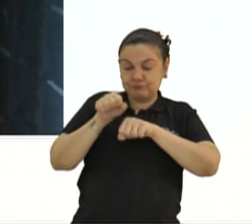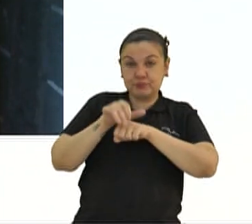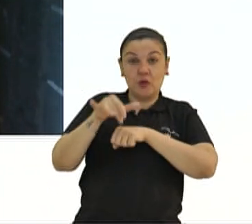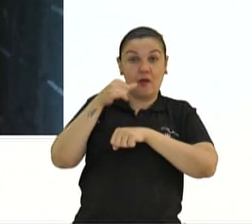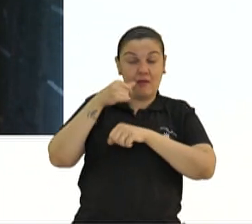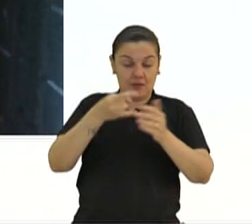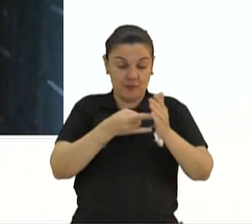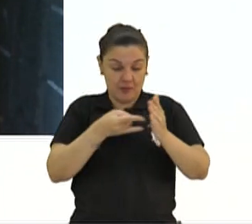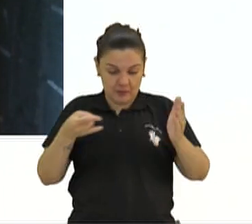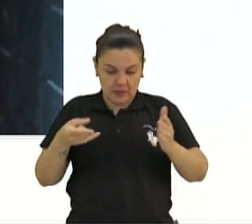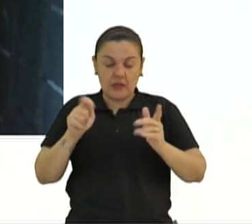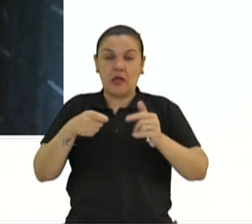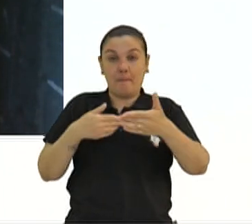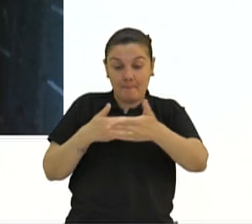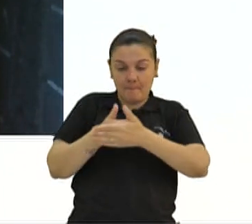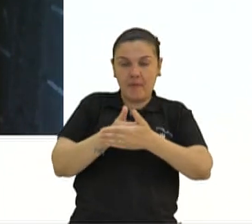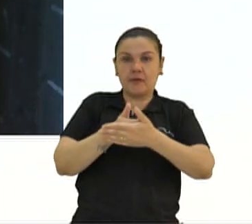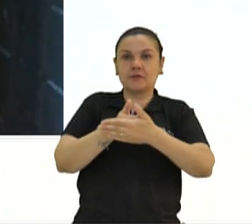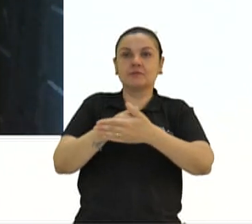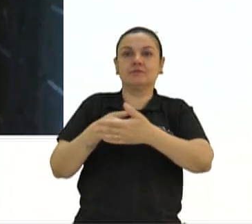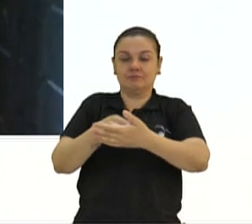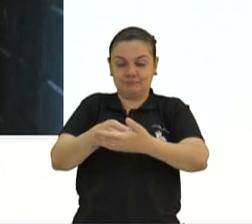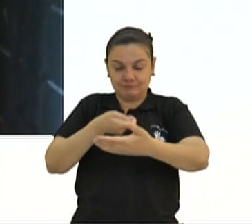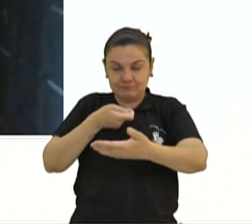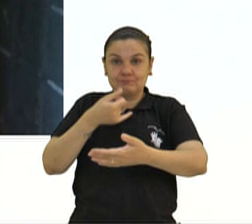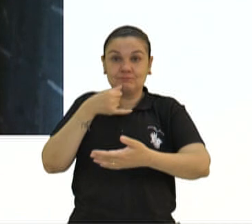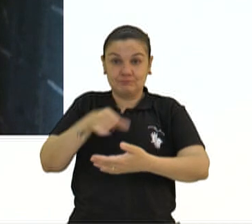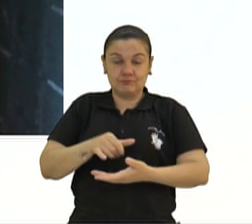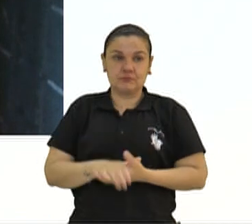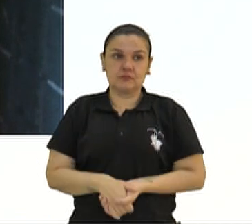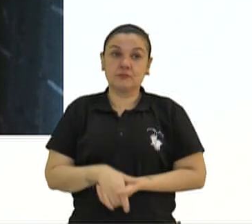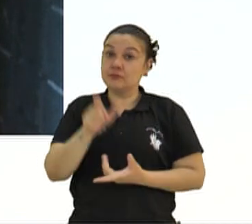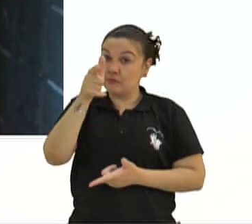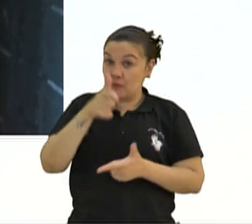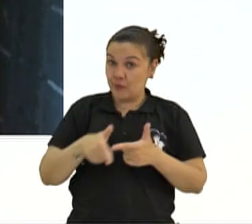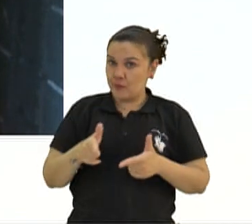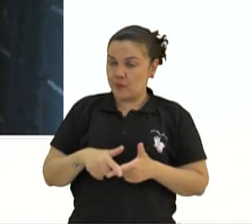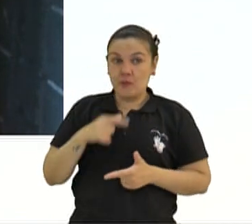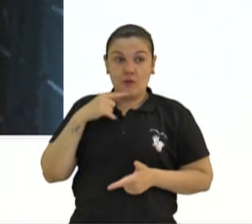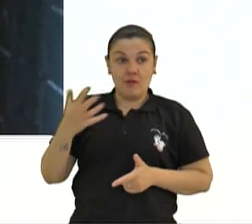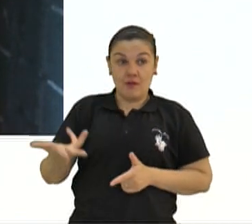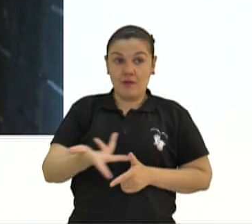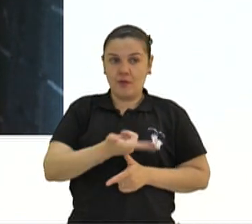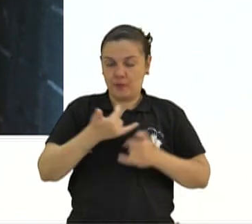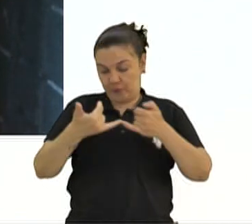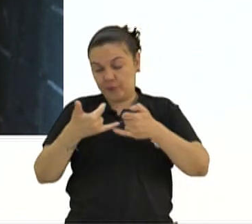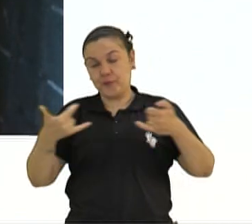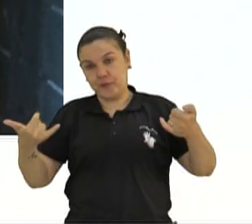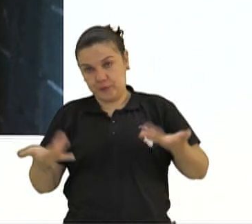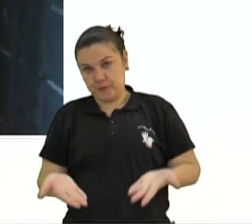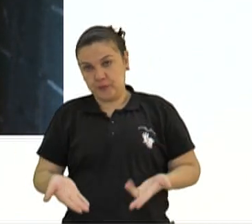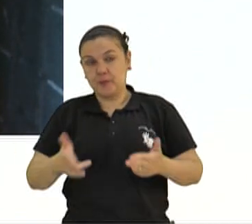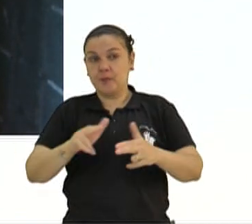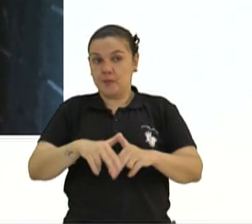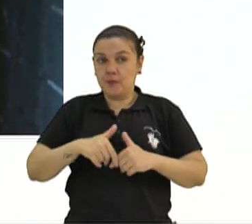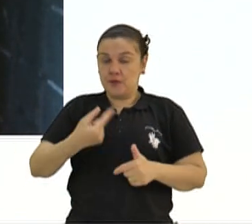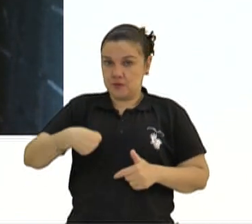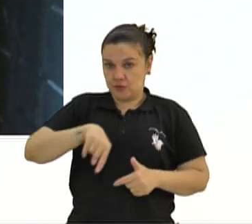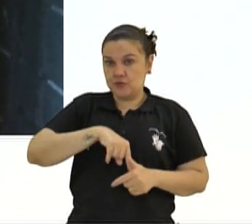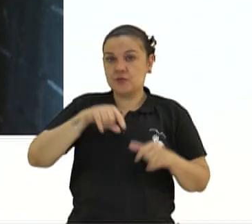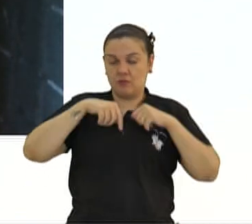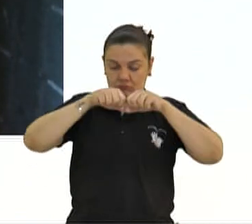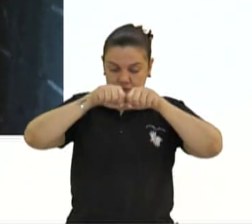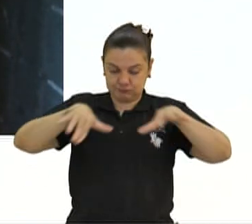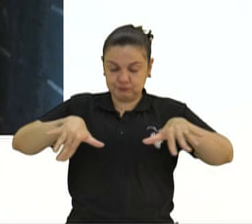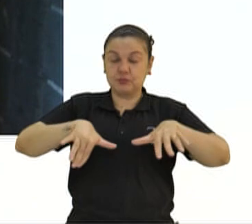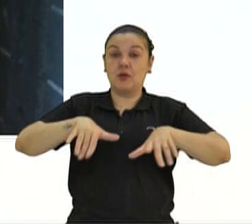a ponto de acionar a lâmpada. Perfeito. O problema é que isso não é tão eficiente quanto com fios, por isso que hoje a gente tem a